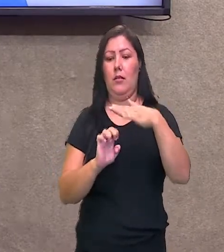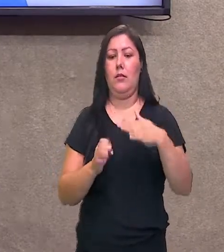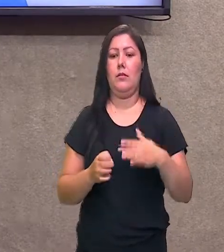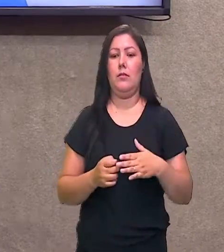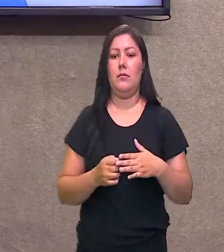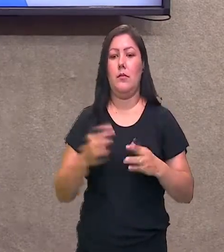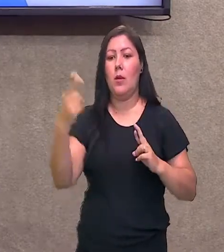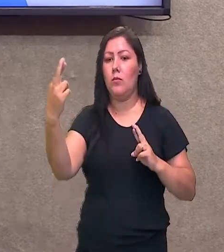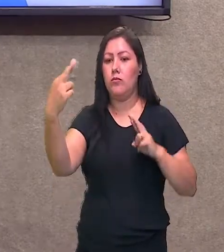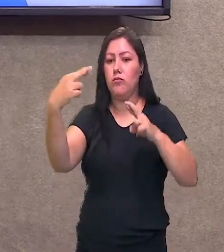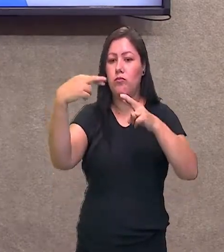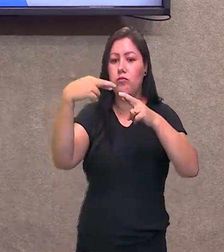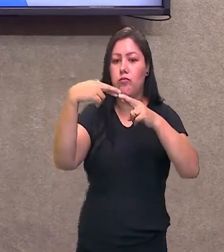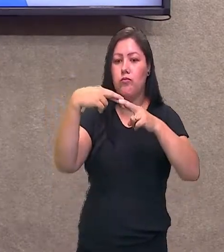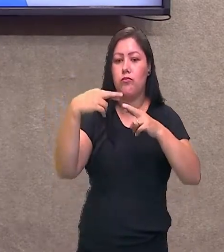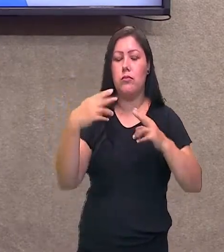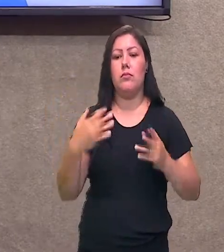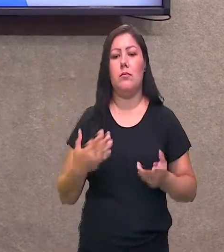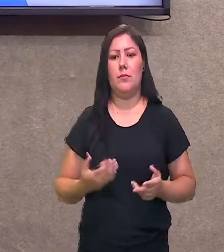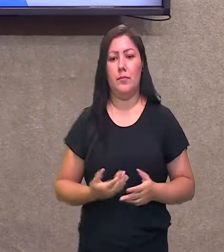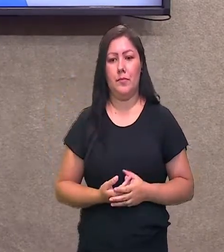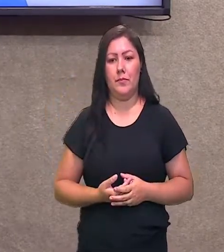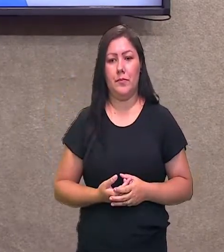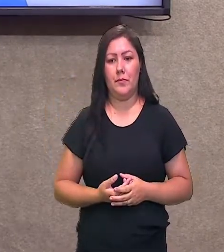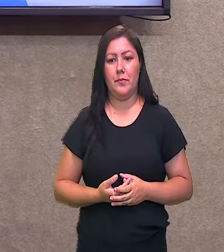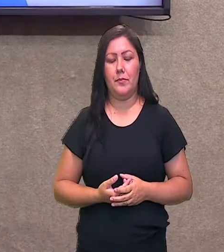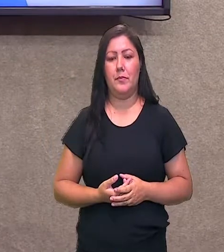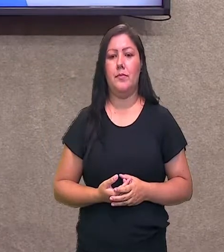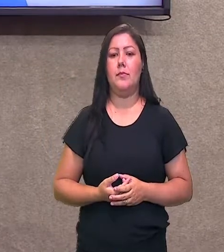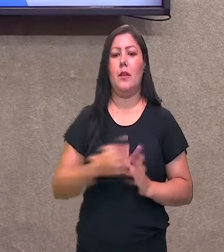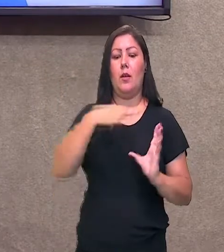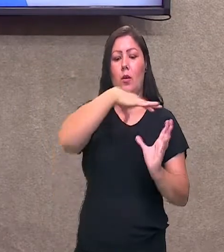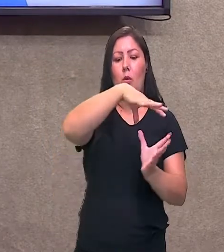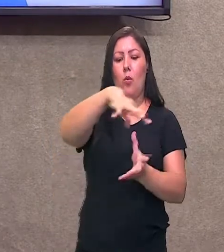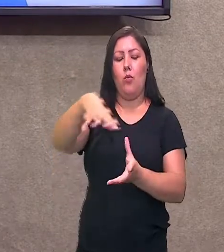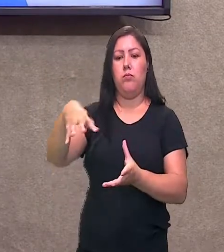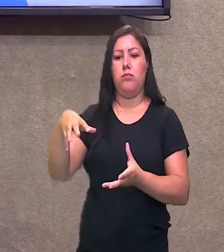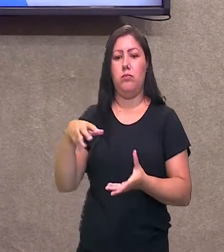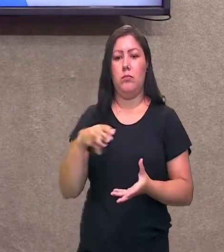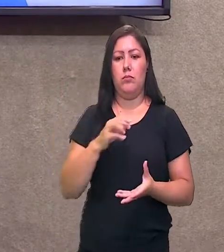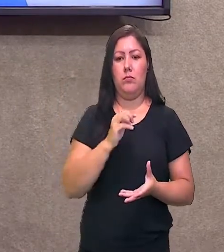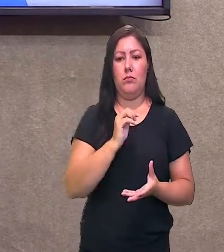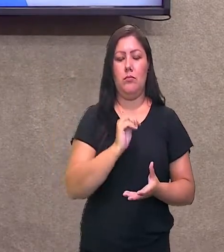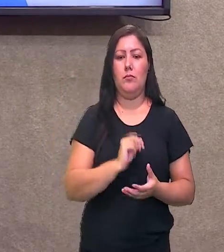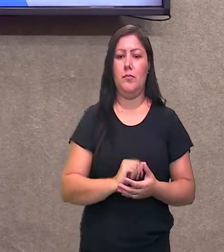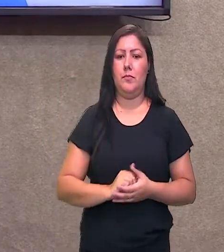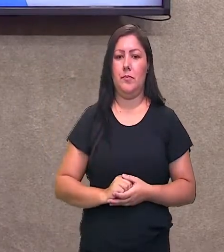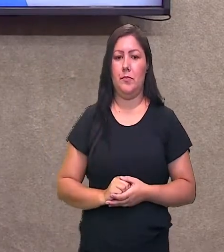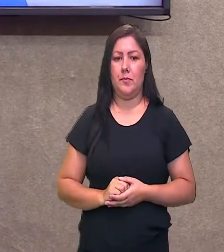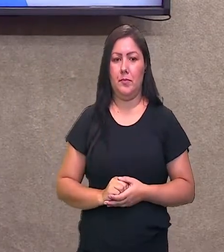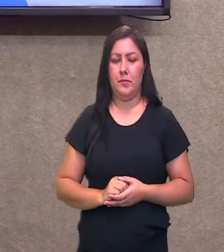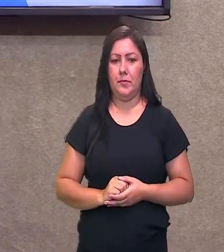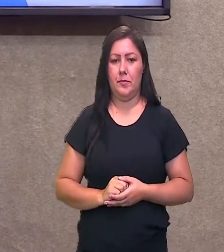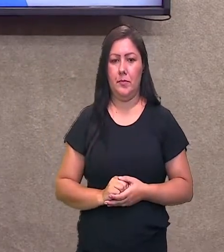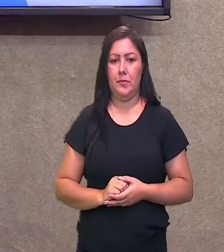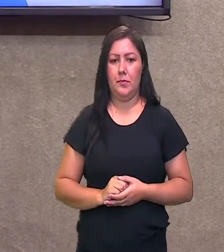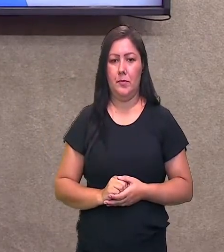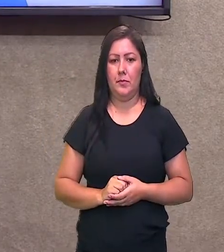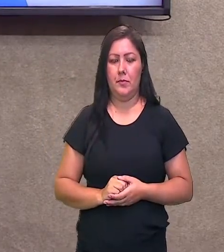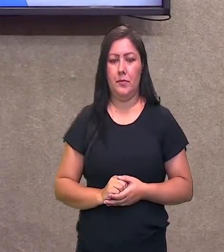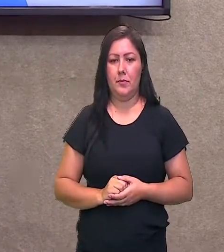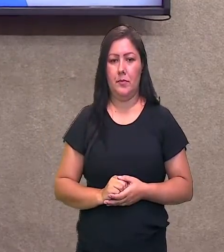relações internacionais, tá certo? E nós vamos ver um pouquinho como que